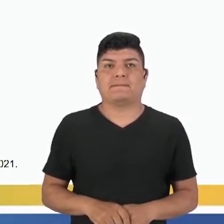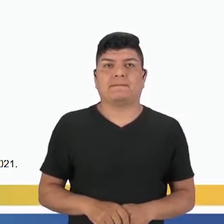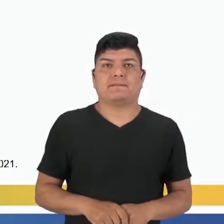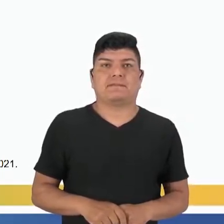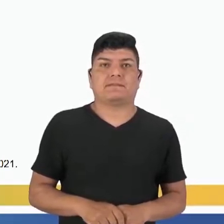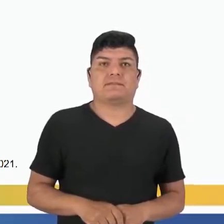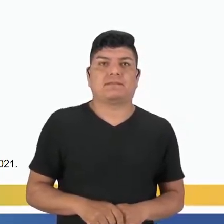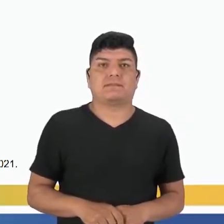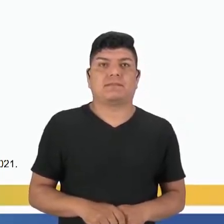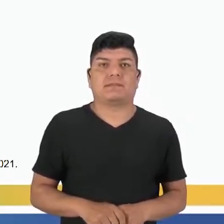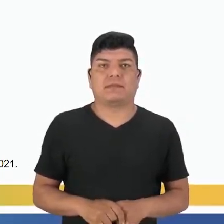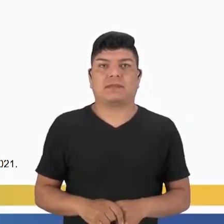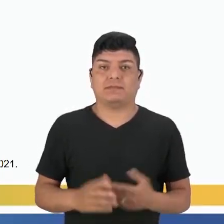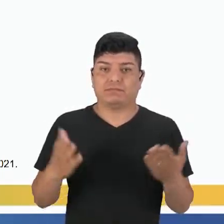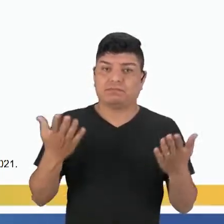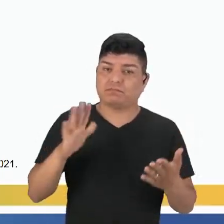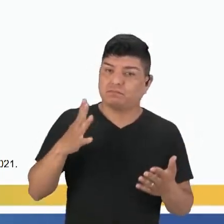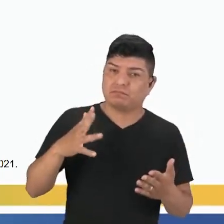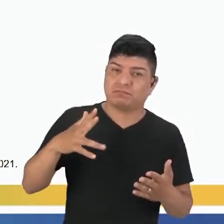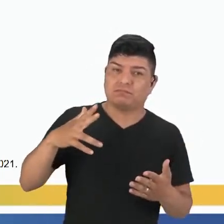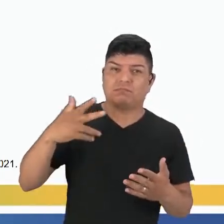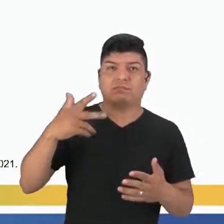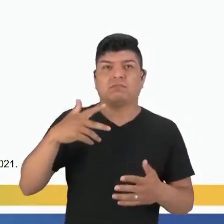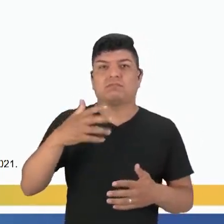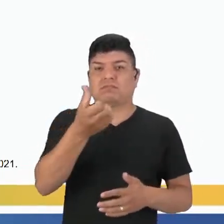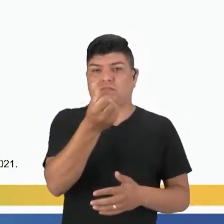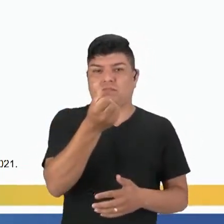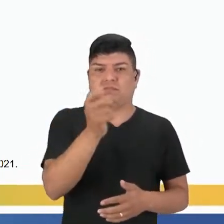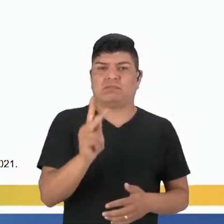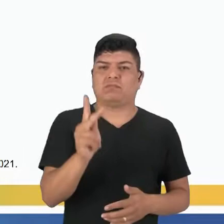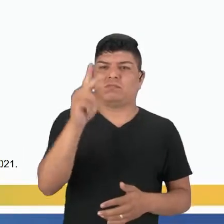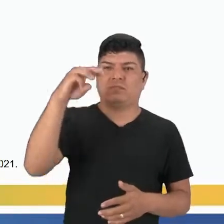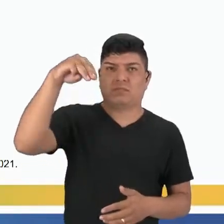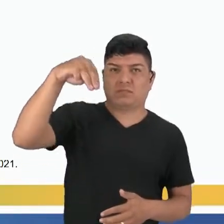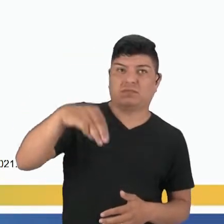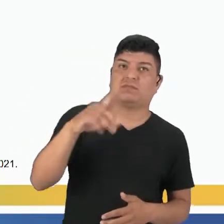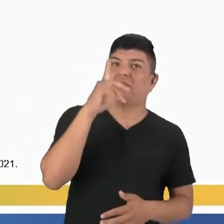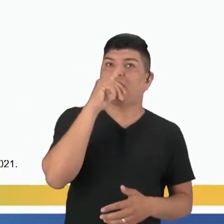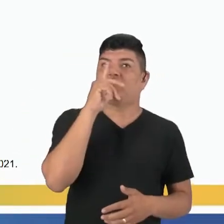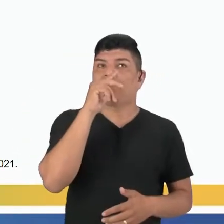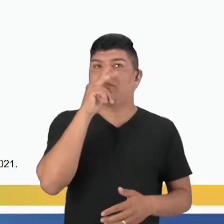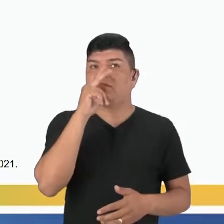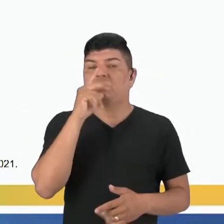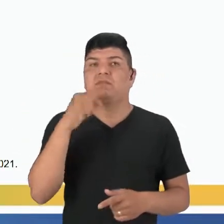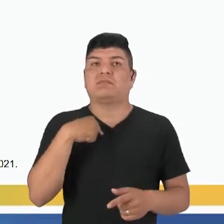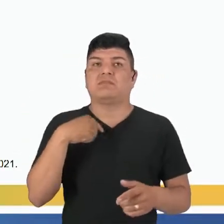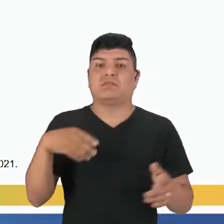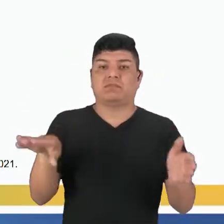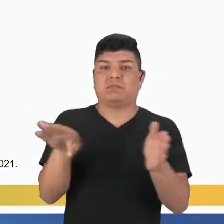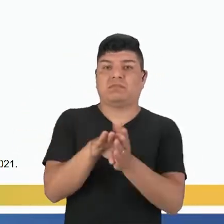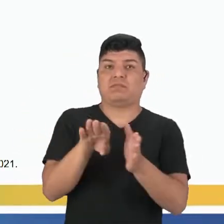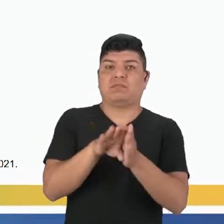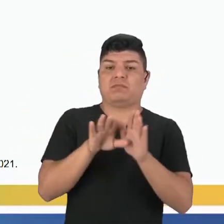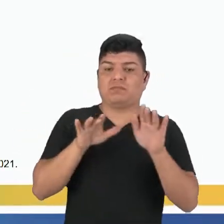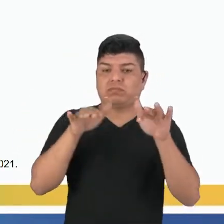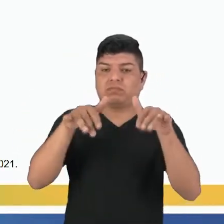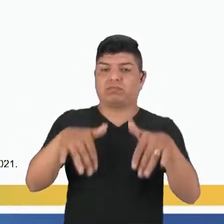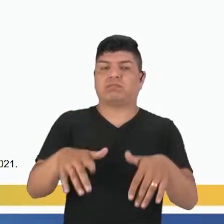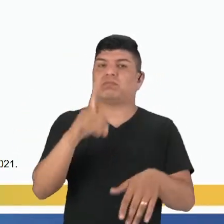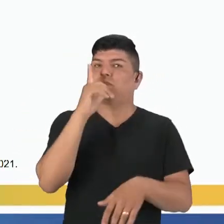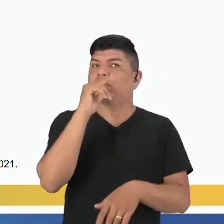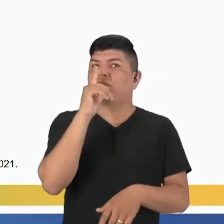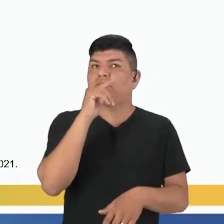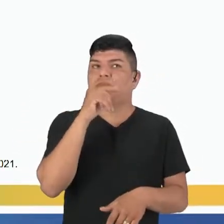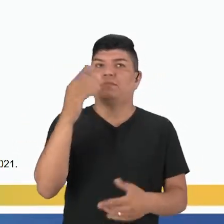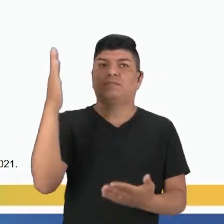Depois de andar mais ou menos uns 6 km e vencer 50 metros de altitude, a água chega aqui nessa cachoeira na estação de